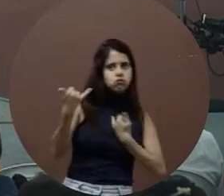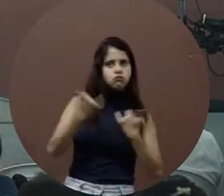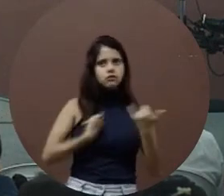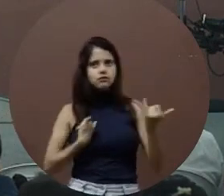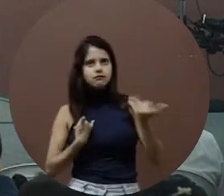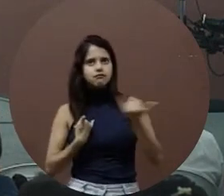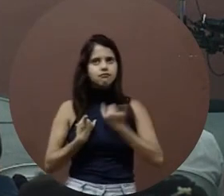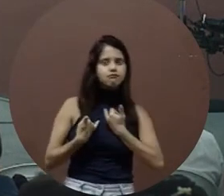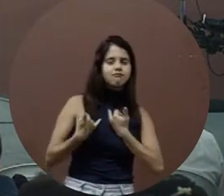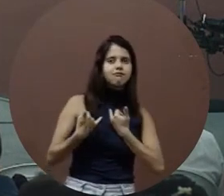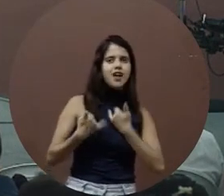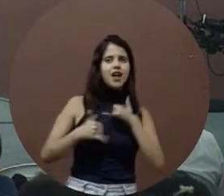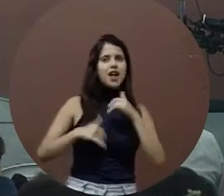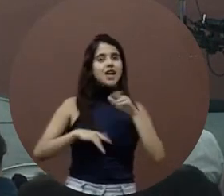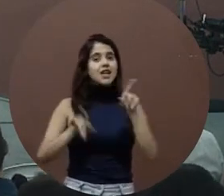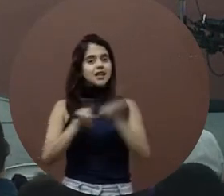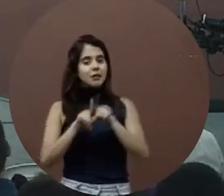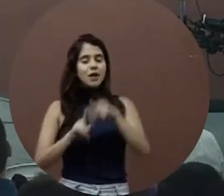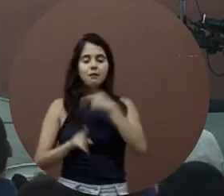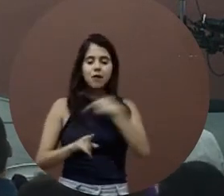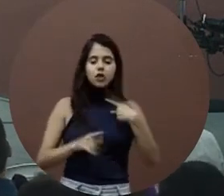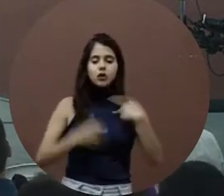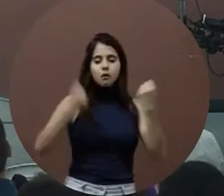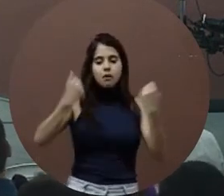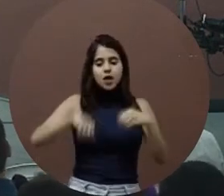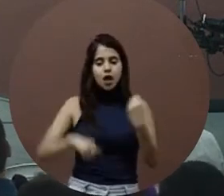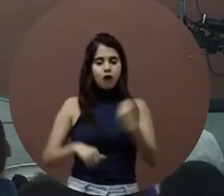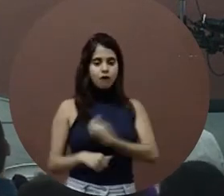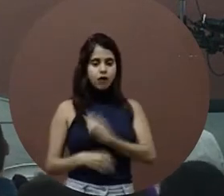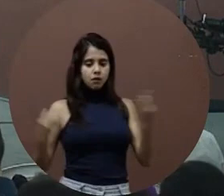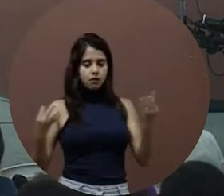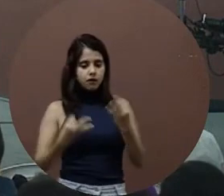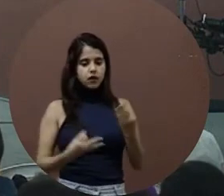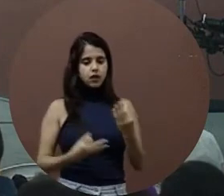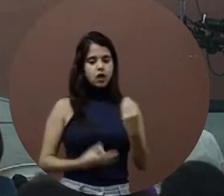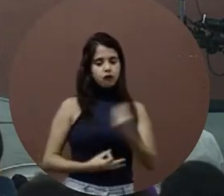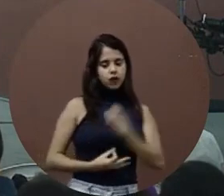Você tem que ter uma vida perfeita, uma família perfeita, um casamento perfeito.